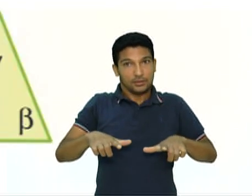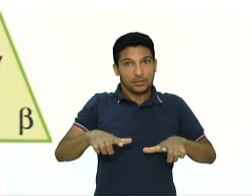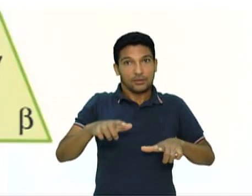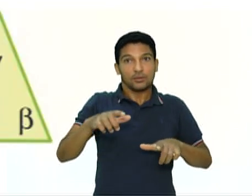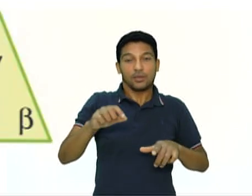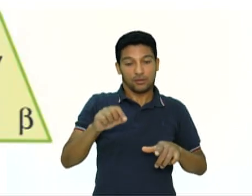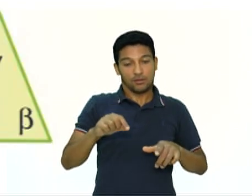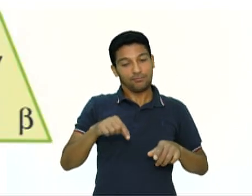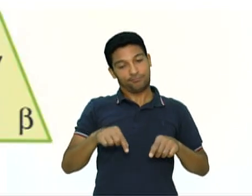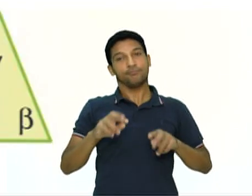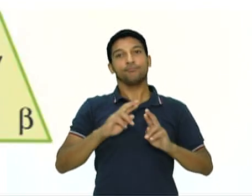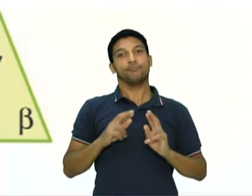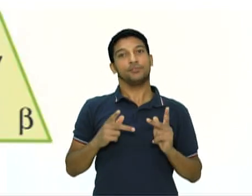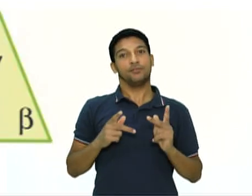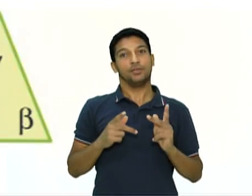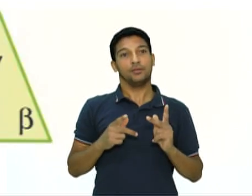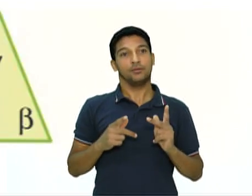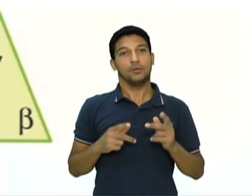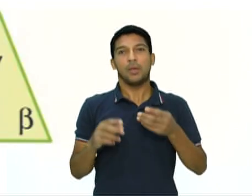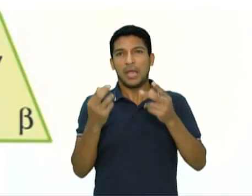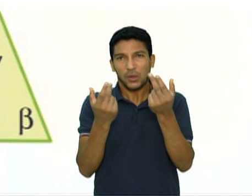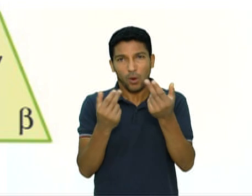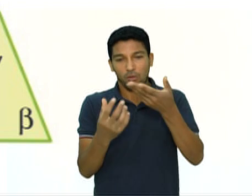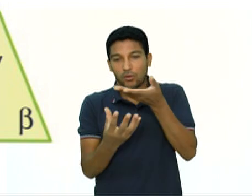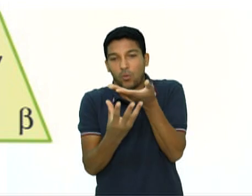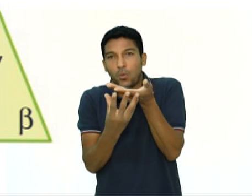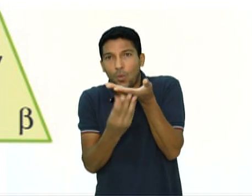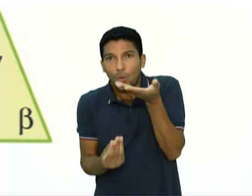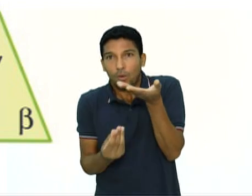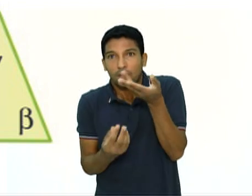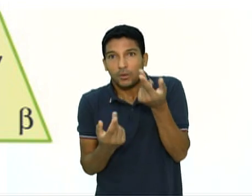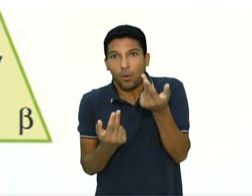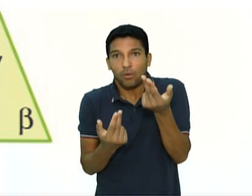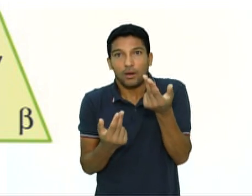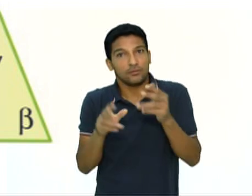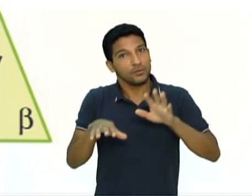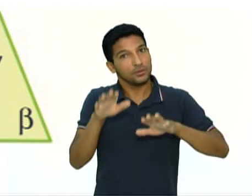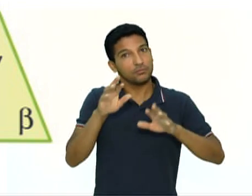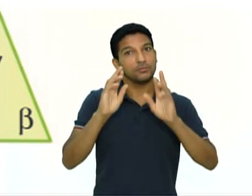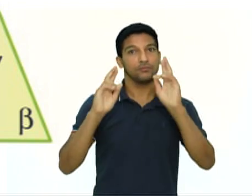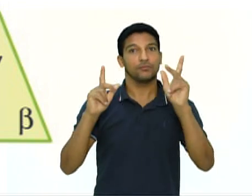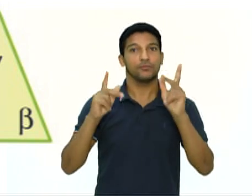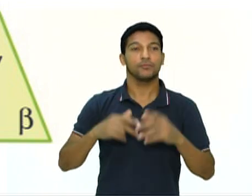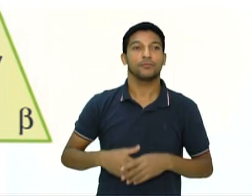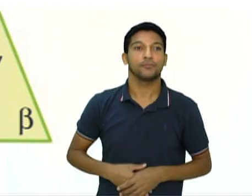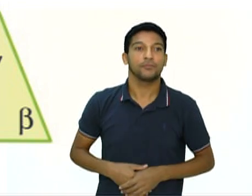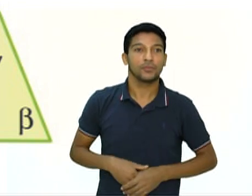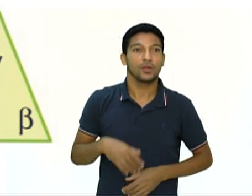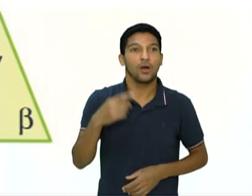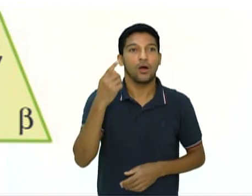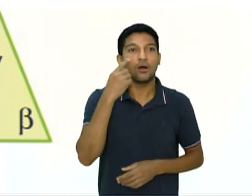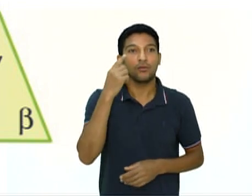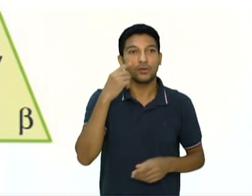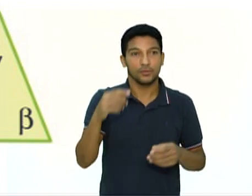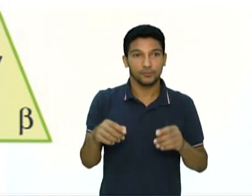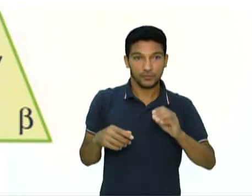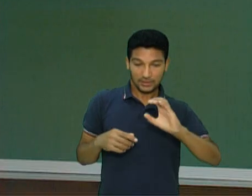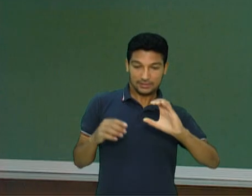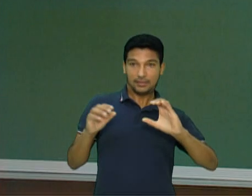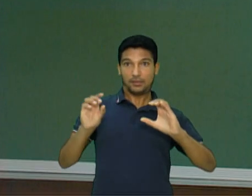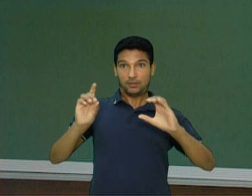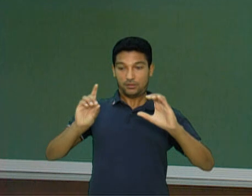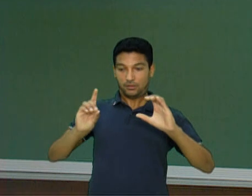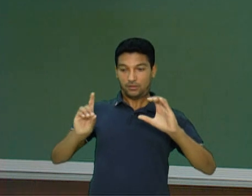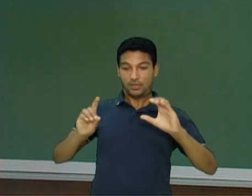figura. Aqui, né, imagine que você tenha o solo, né? Está dizendo lá que o segmento C', D', ou seja, esse que está aqui